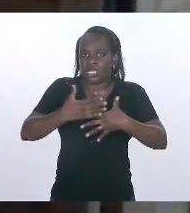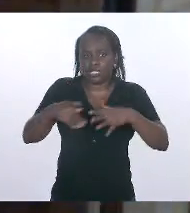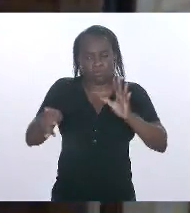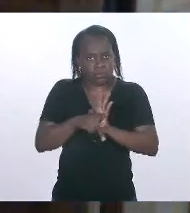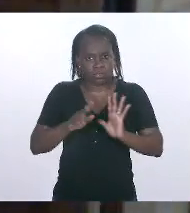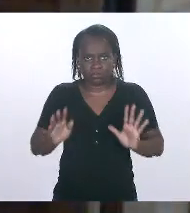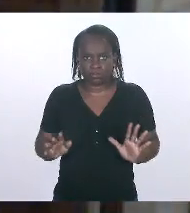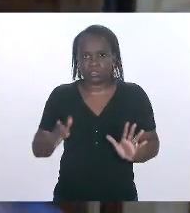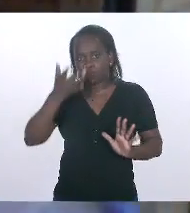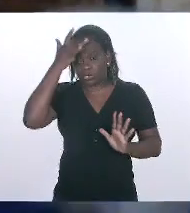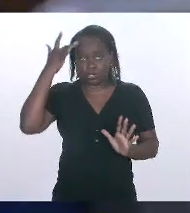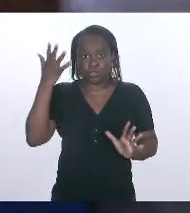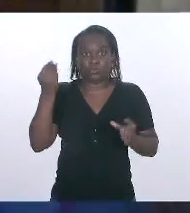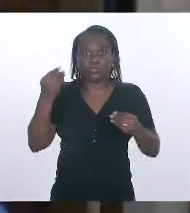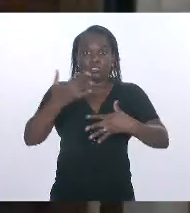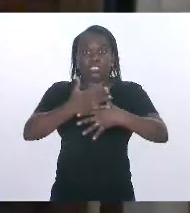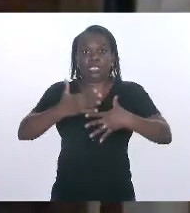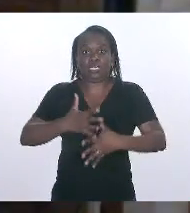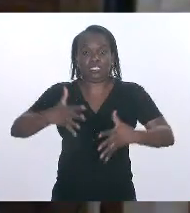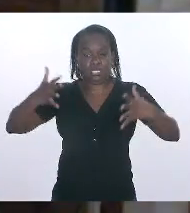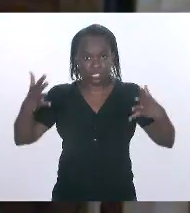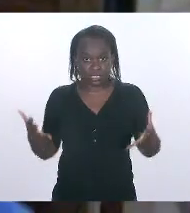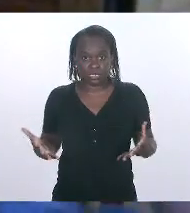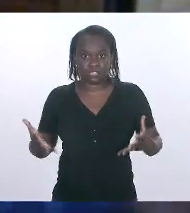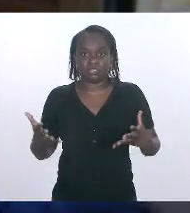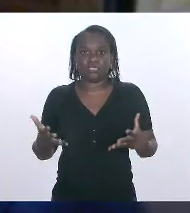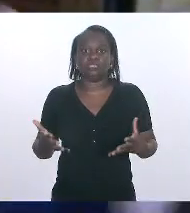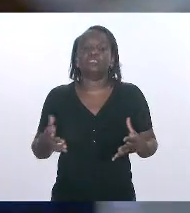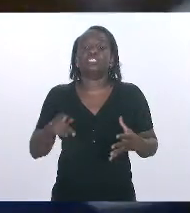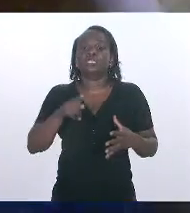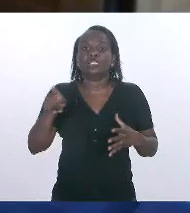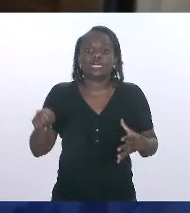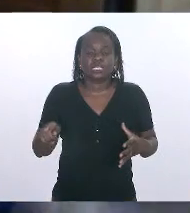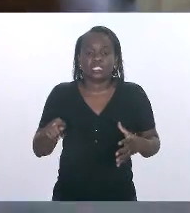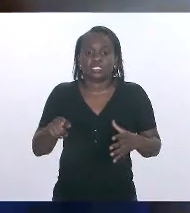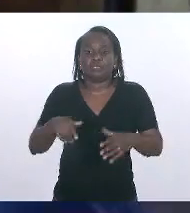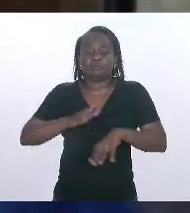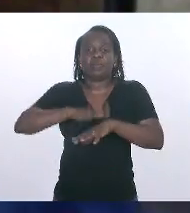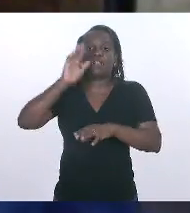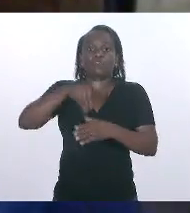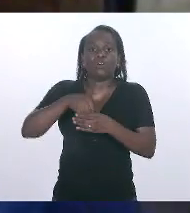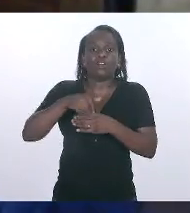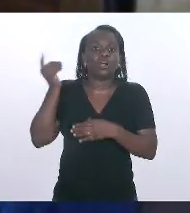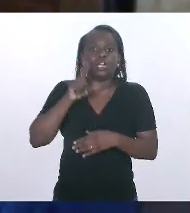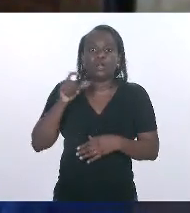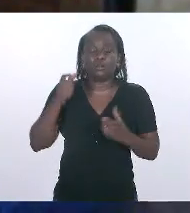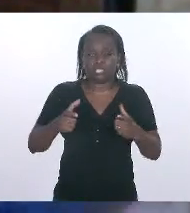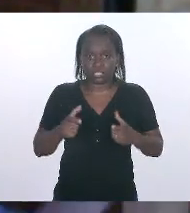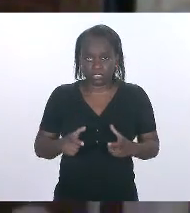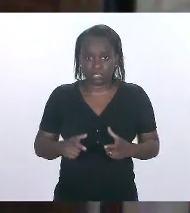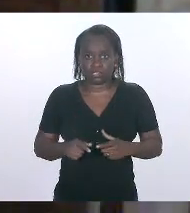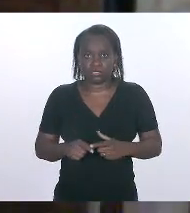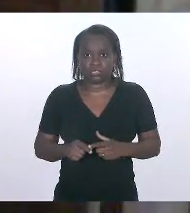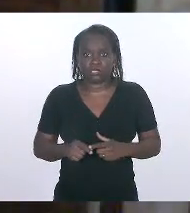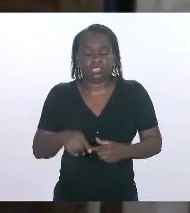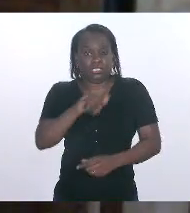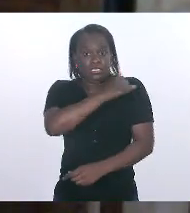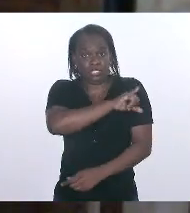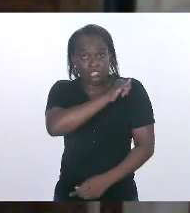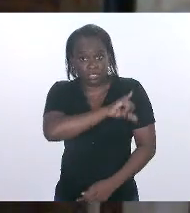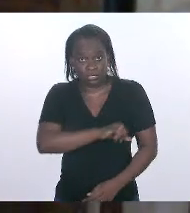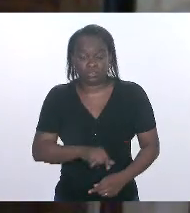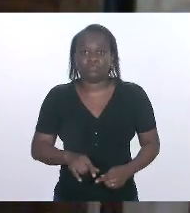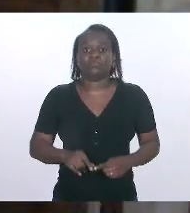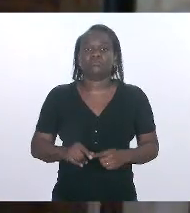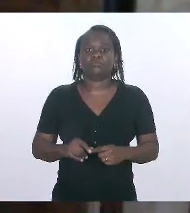é um partido de grandes cidades, e é onde ele exponencia os seus votos. No Rio de